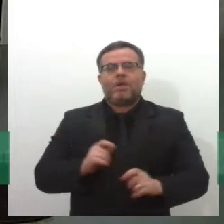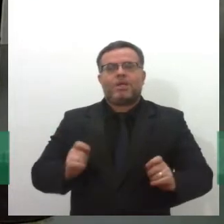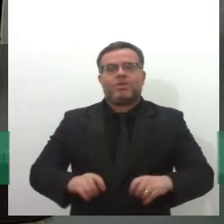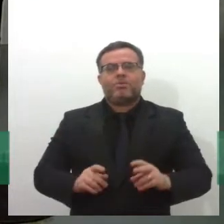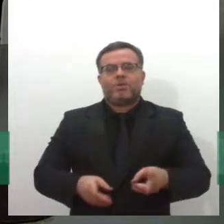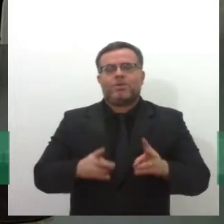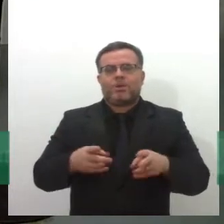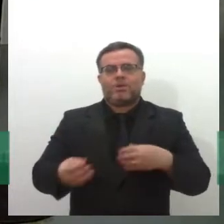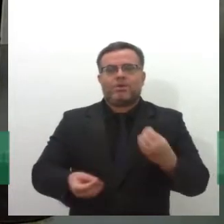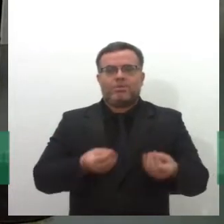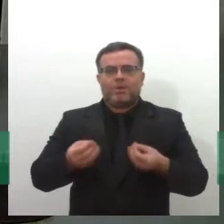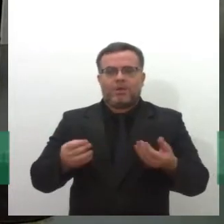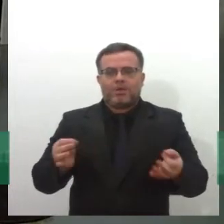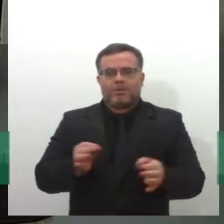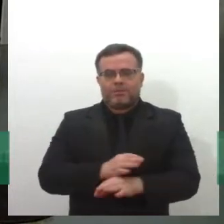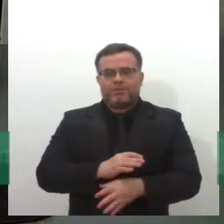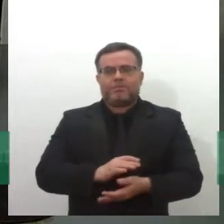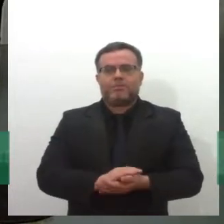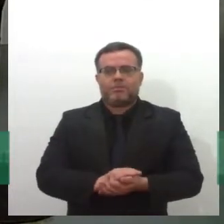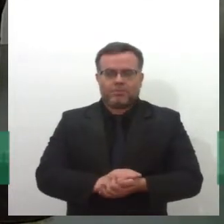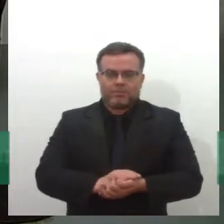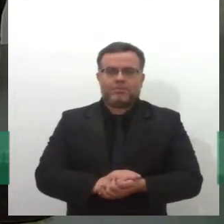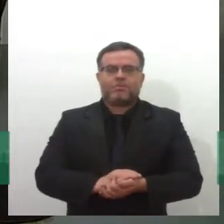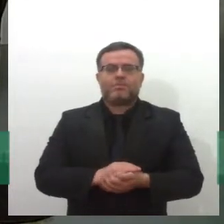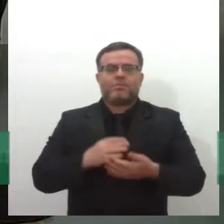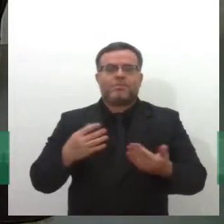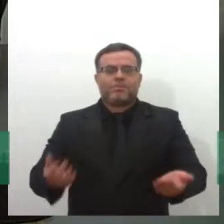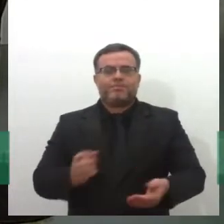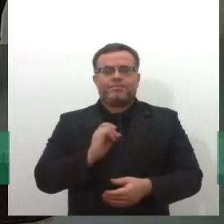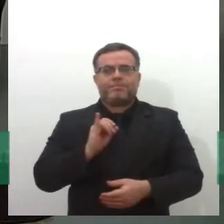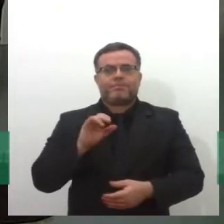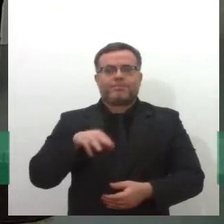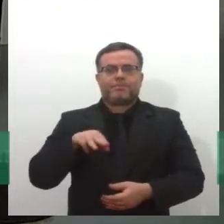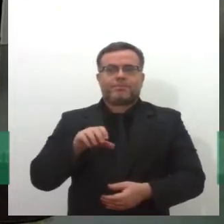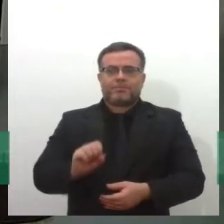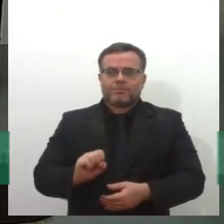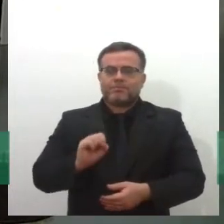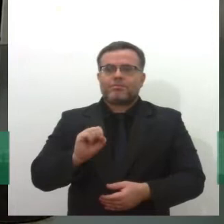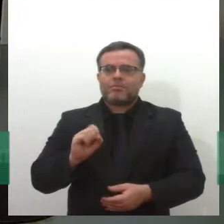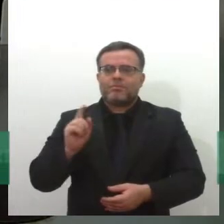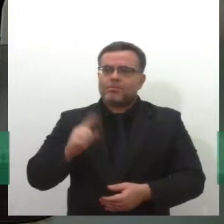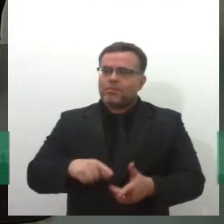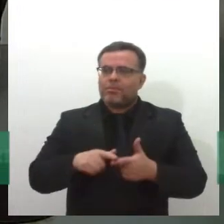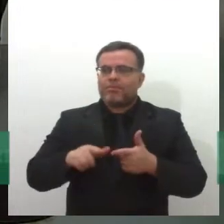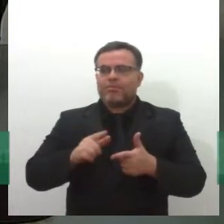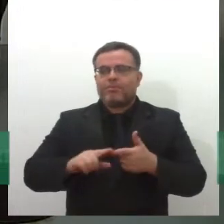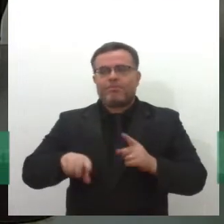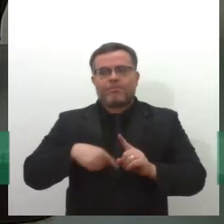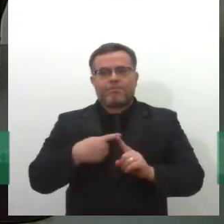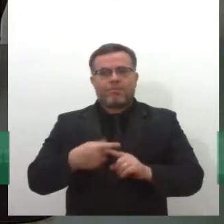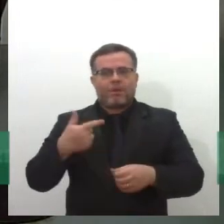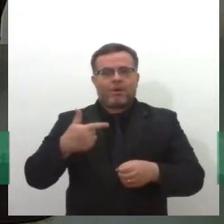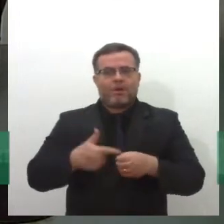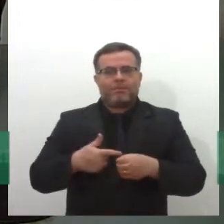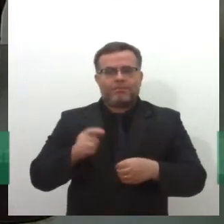infraestrutura, ataca ao ponto certo? O ICMS é um problema também para o aumento dos preços dos combustíveis?